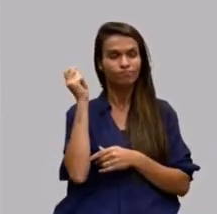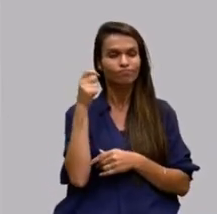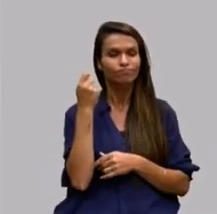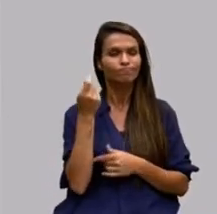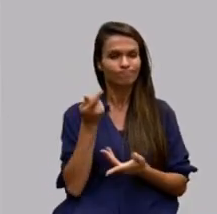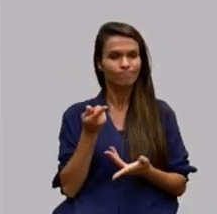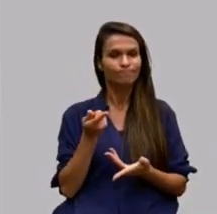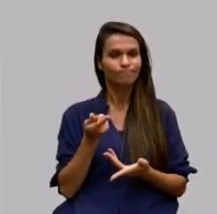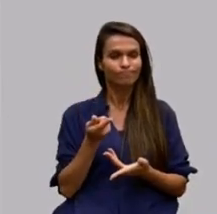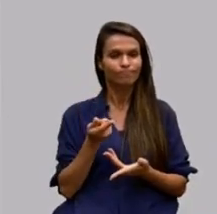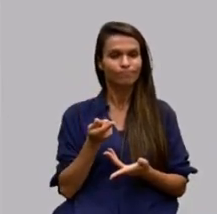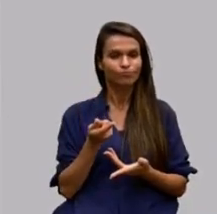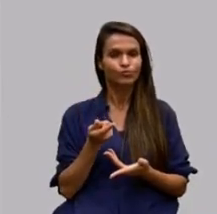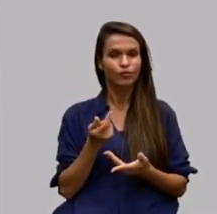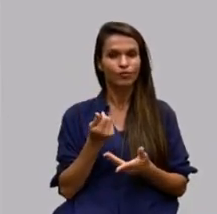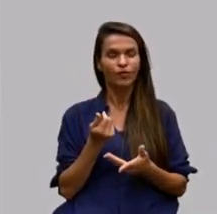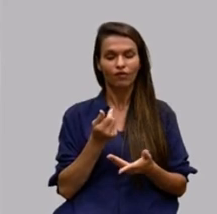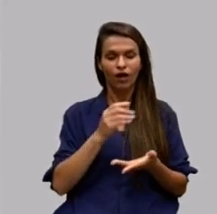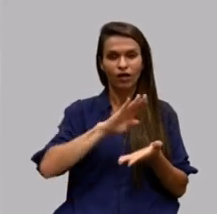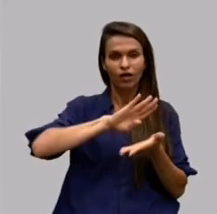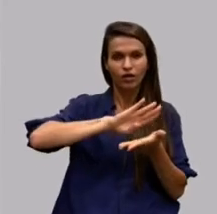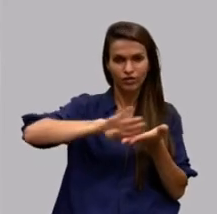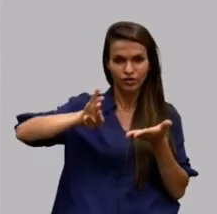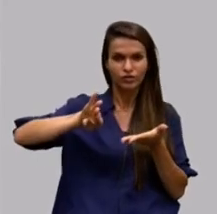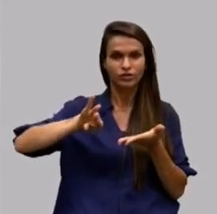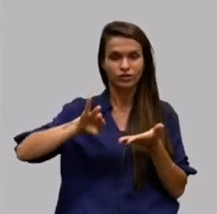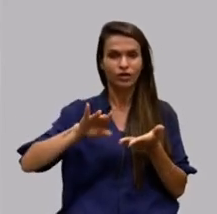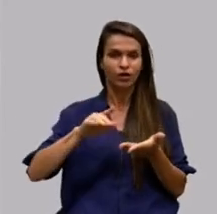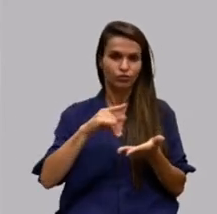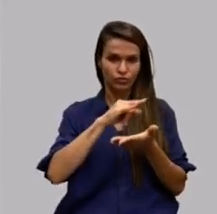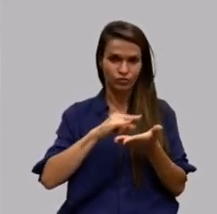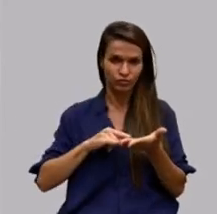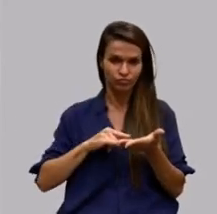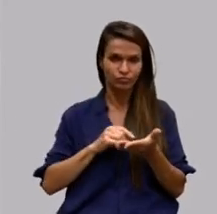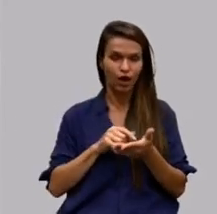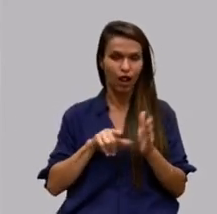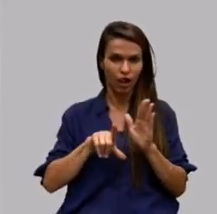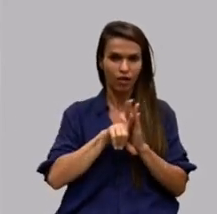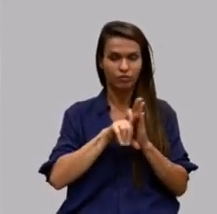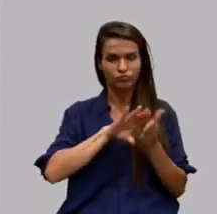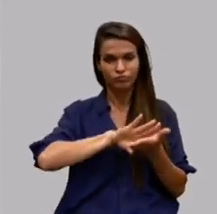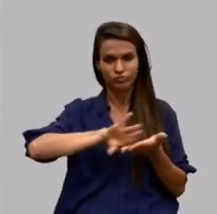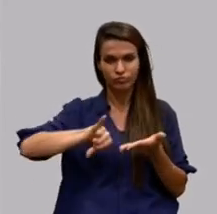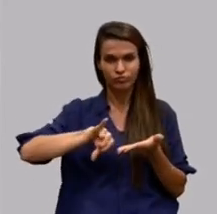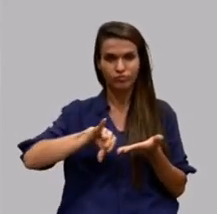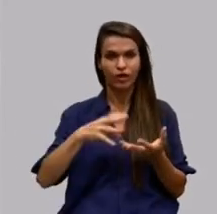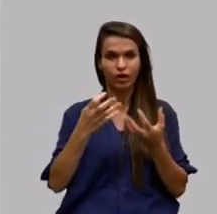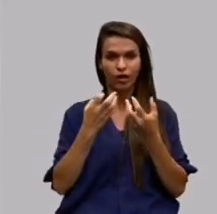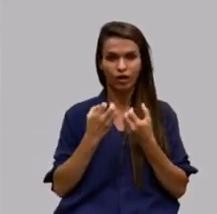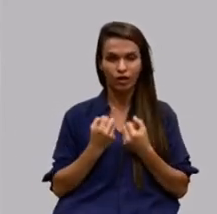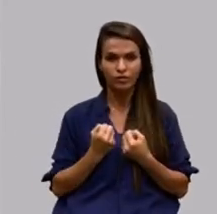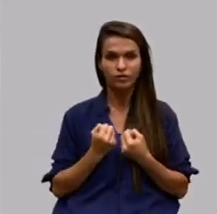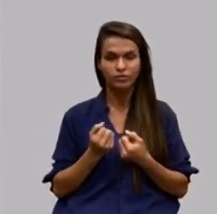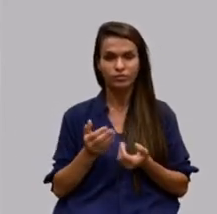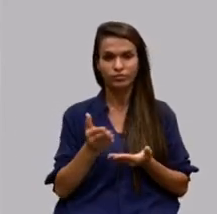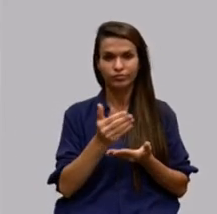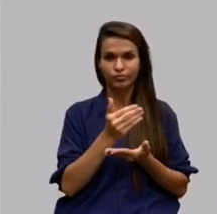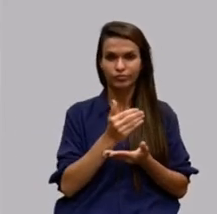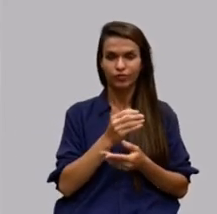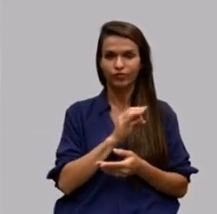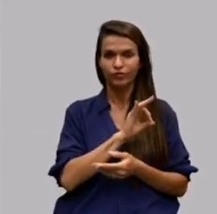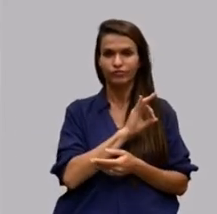covardemente, vai lá e retira a ação, certo? Vai lá e retira a ação. E adere ao regime de recuperação fiscal. Vamos em frente,